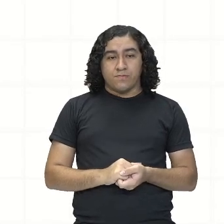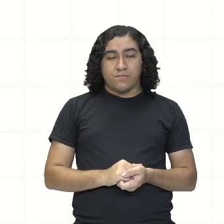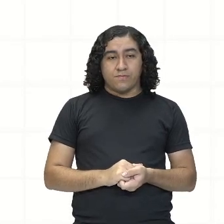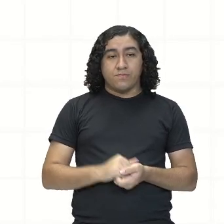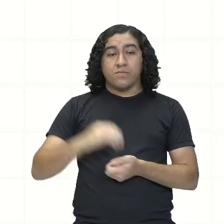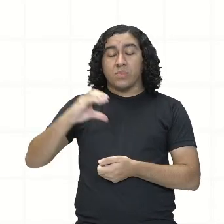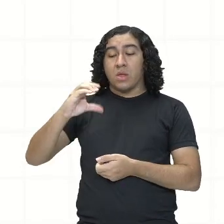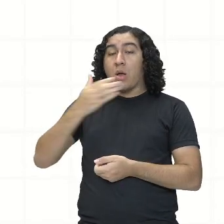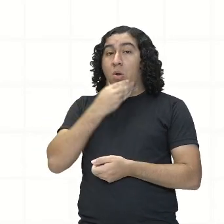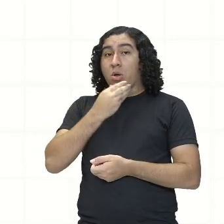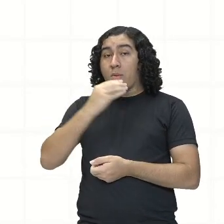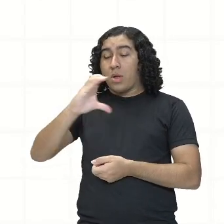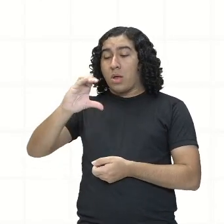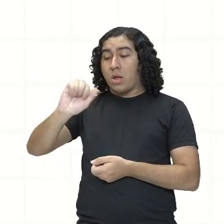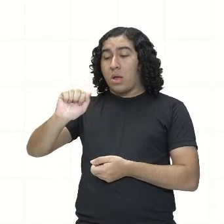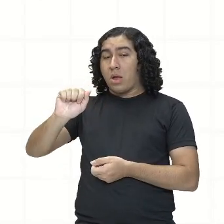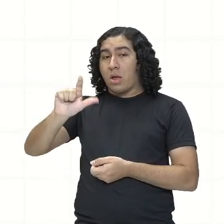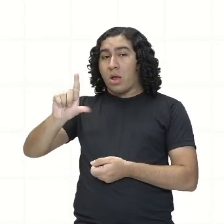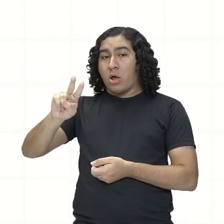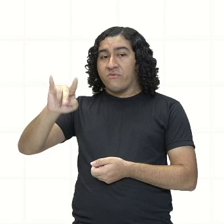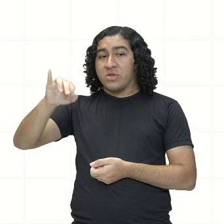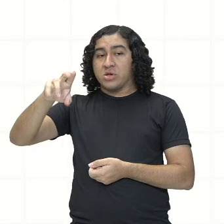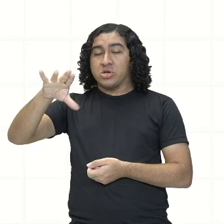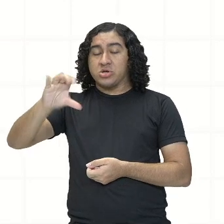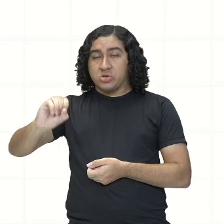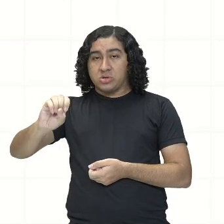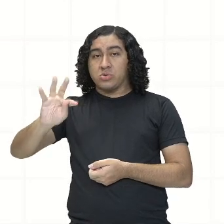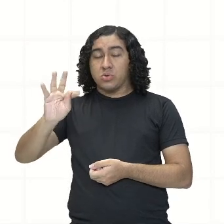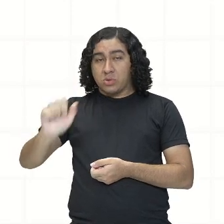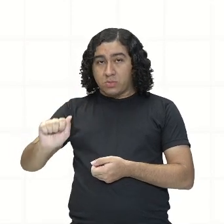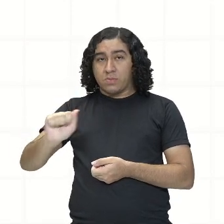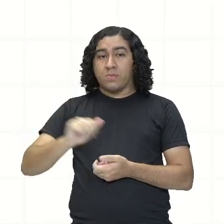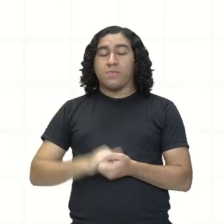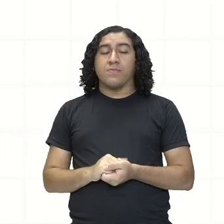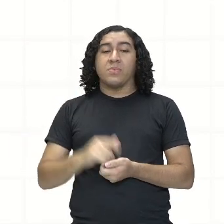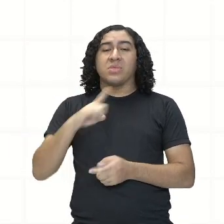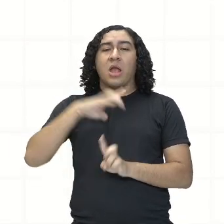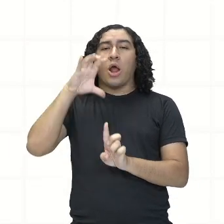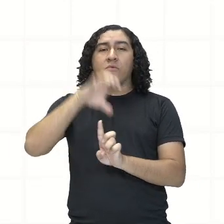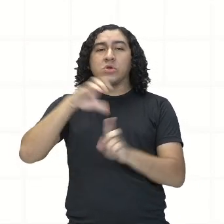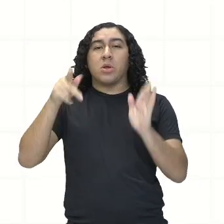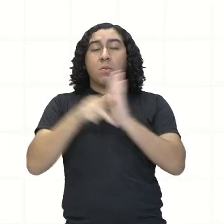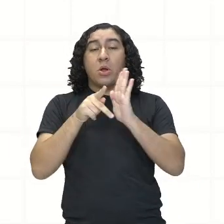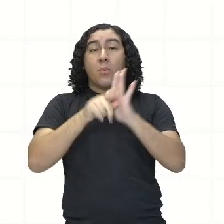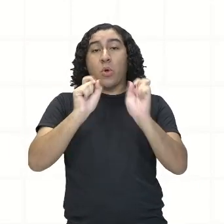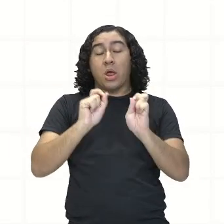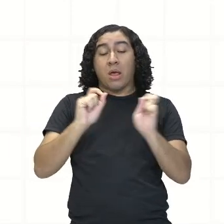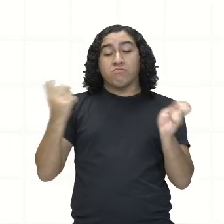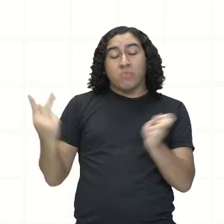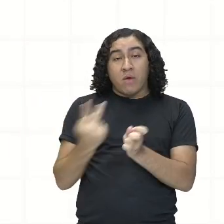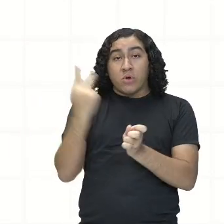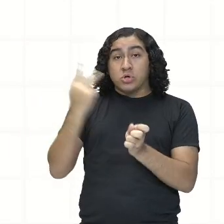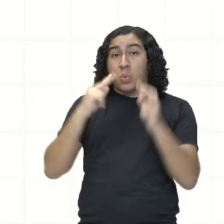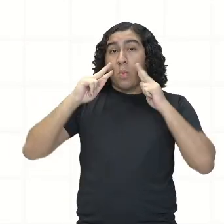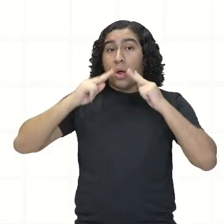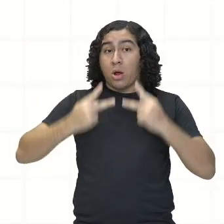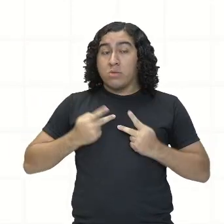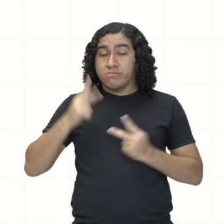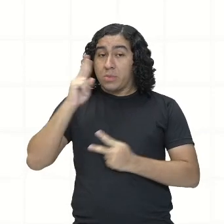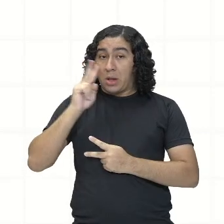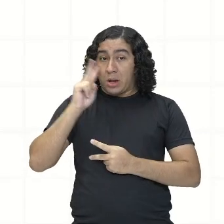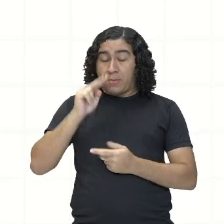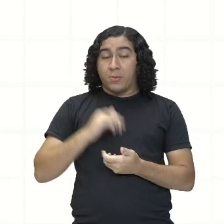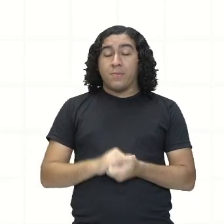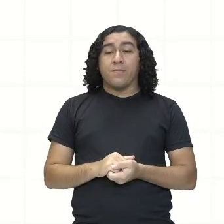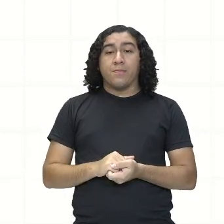Pertencente à burguesia e influenciado pelo humanismo. Humanismo, a valorização do ser humano, ok?